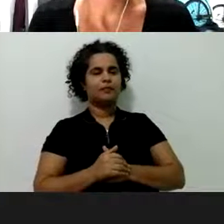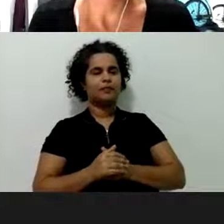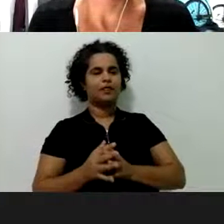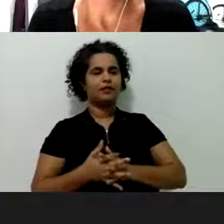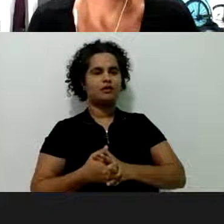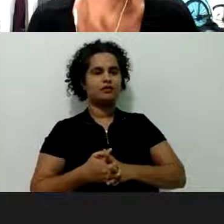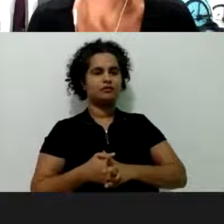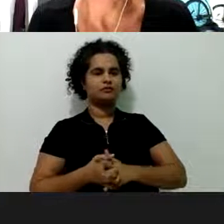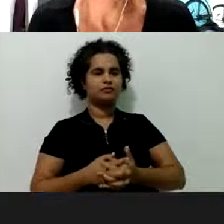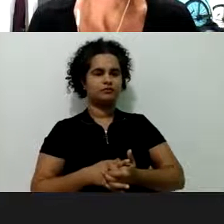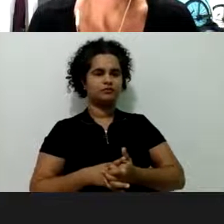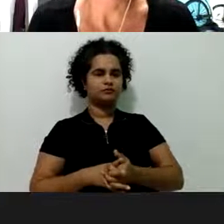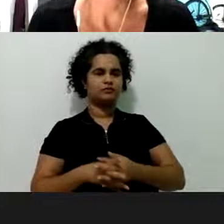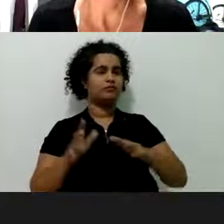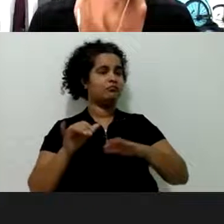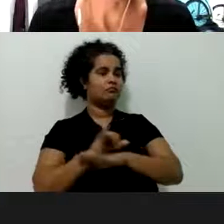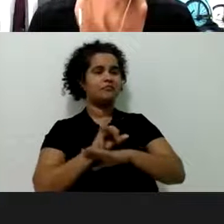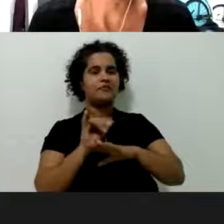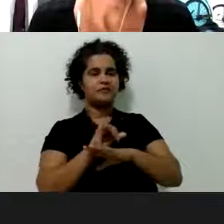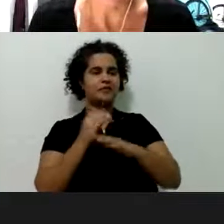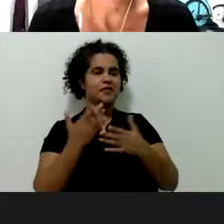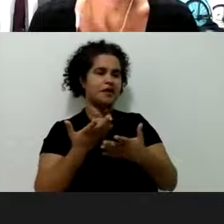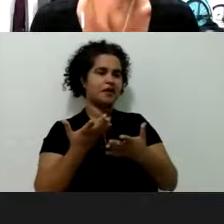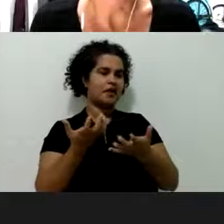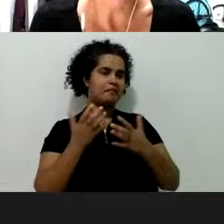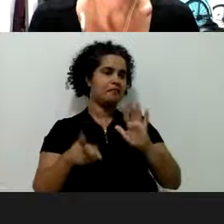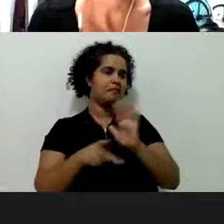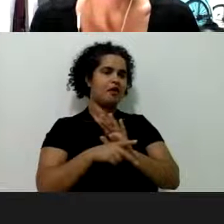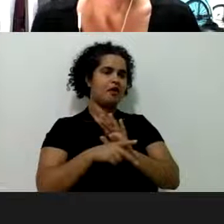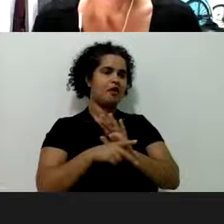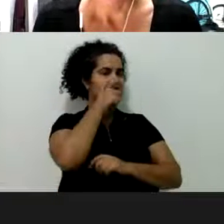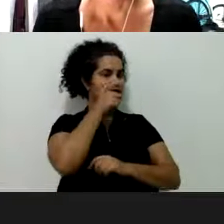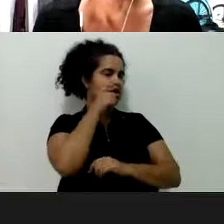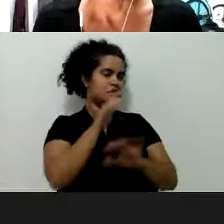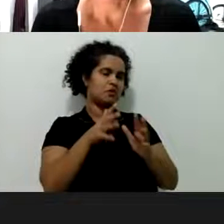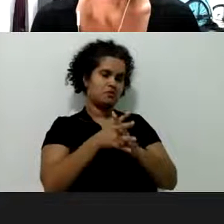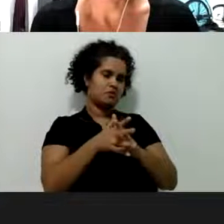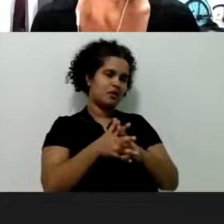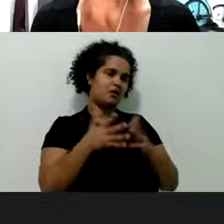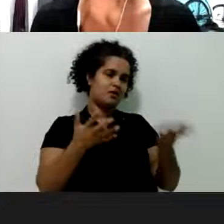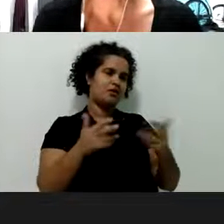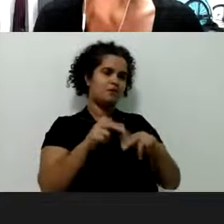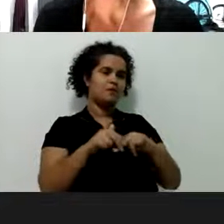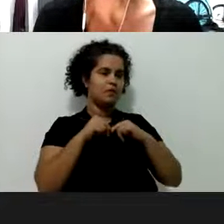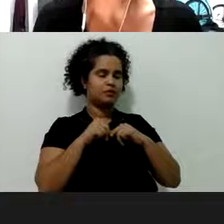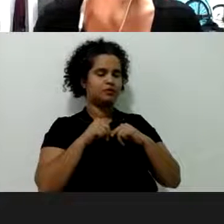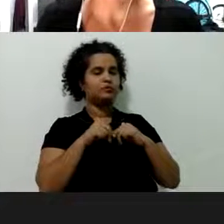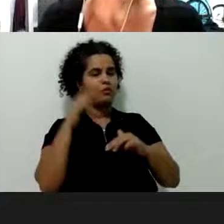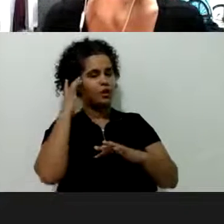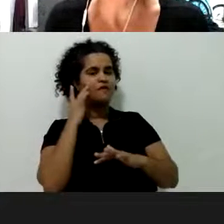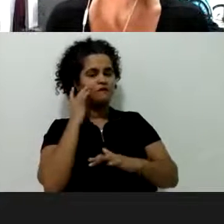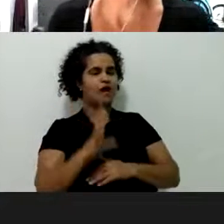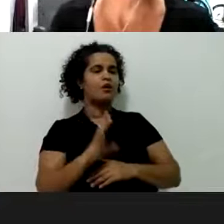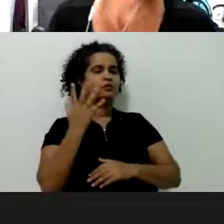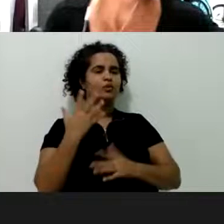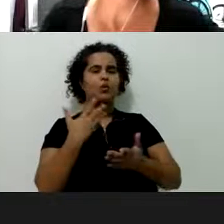dinâmica que favorece os seus interesses. Então, é complicado. Então, eu acho que isso vai acontecer em todos